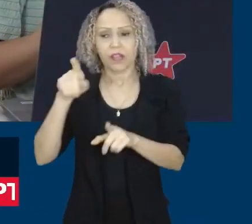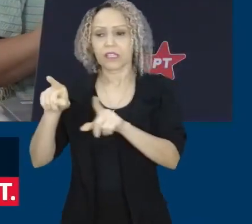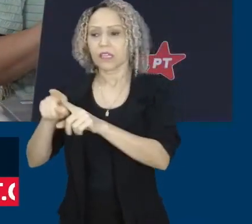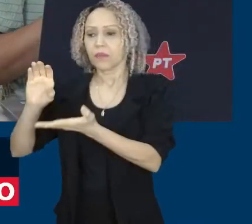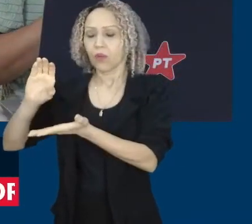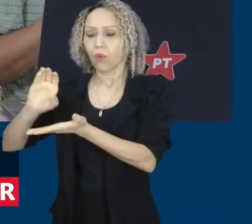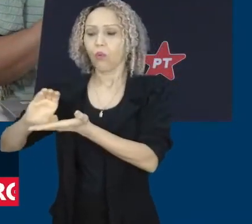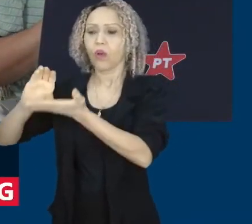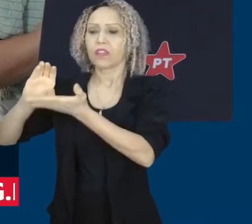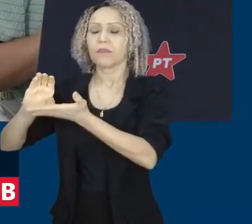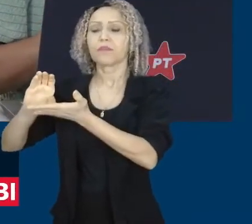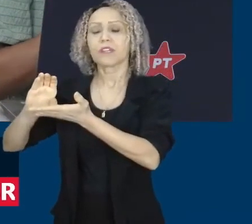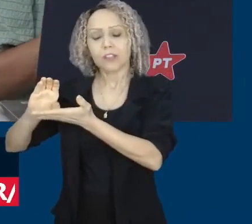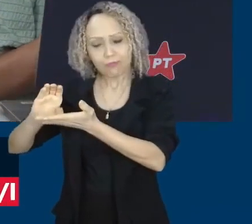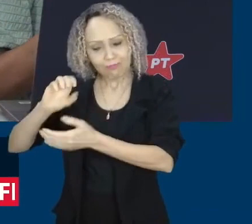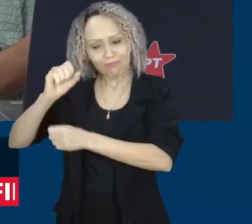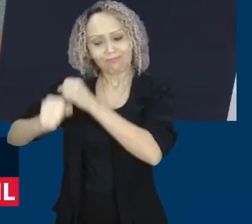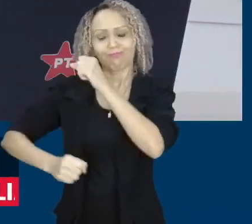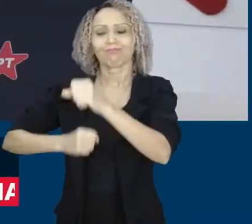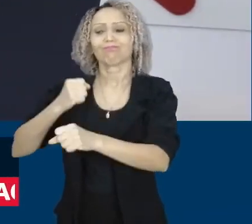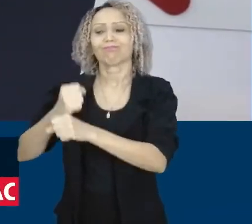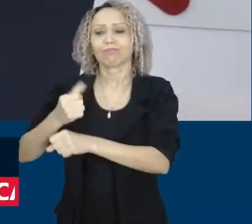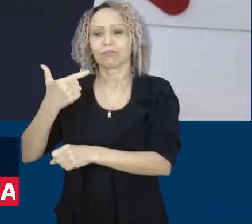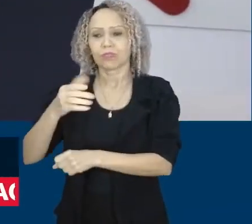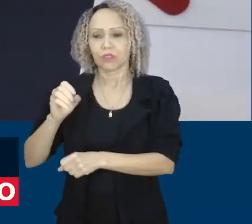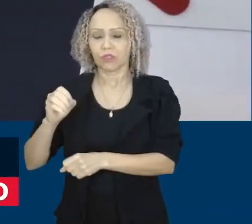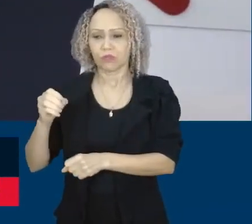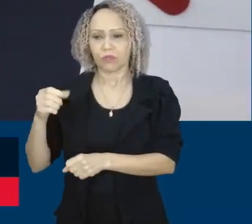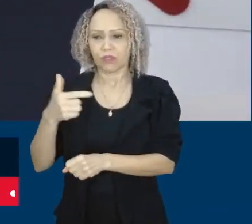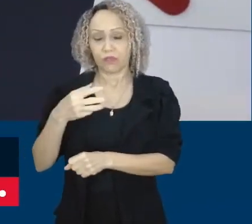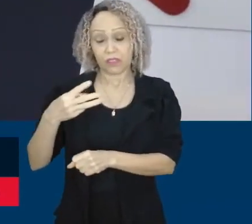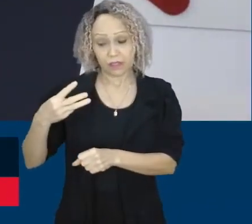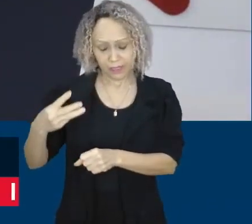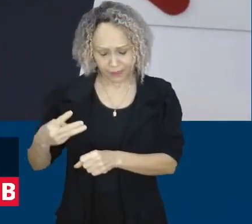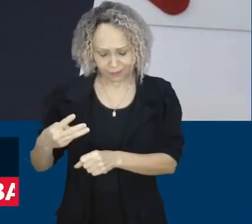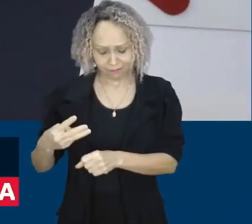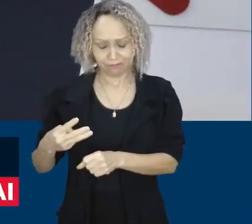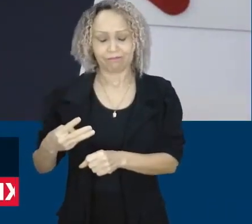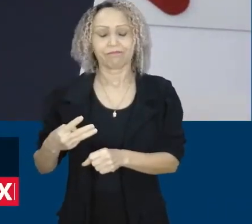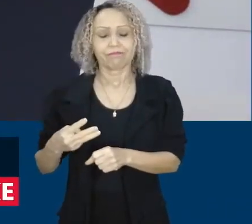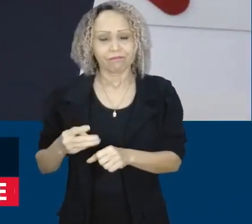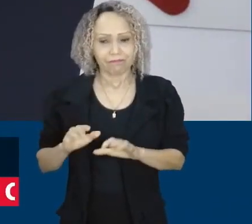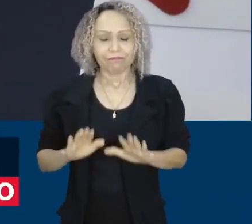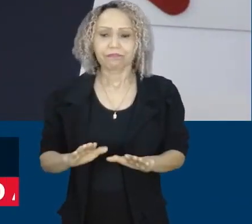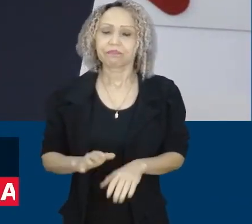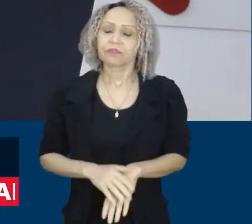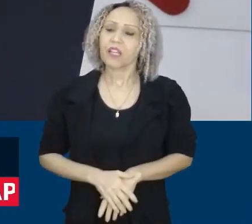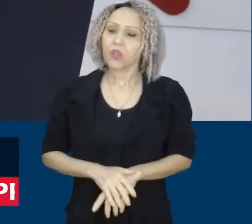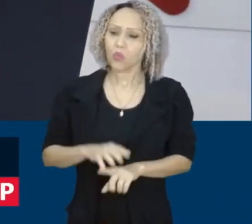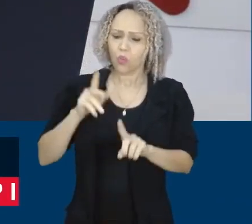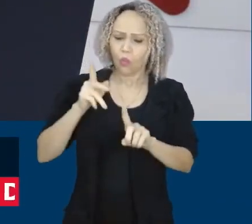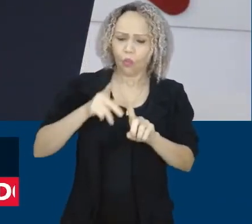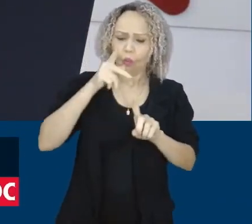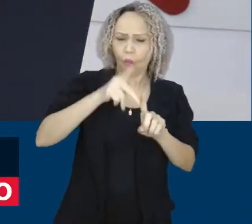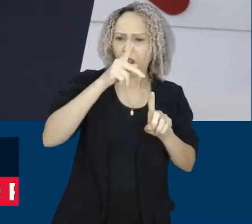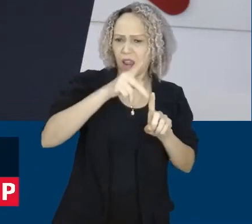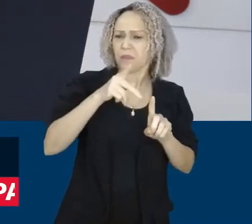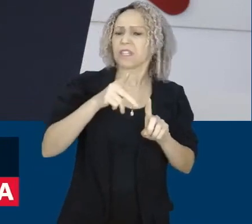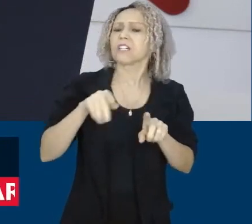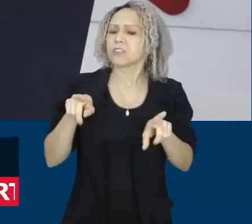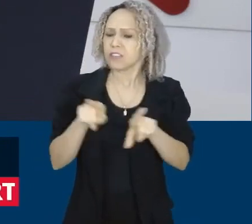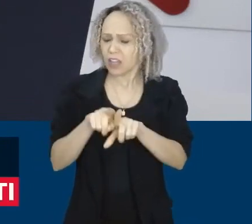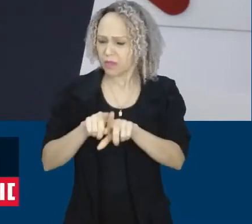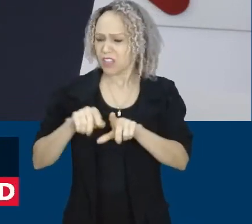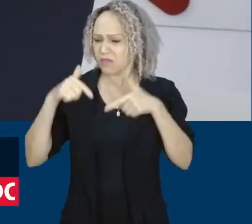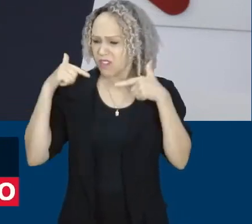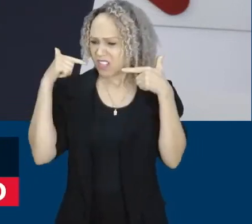nossos parlamentares também atuaram com muita força aí nas denúncias, né, líder? E o pedido, a exigência aí de punição.